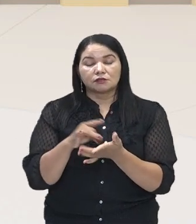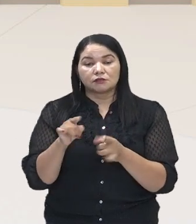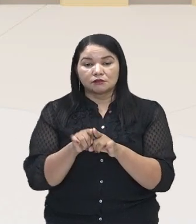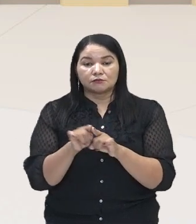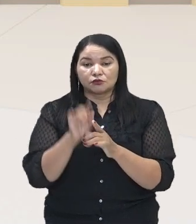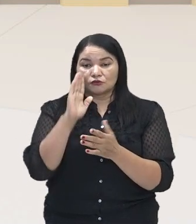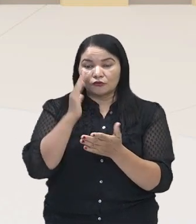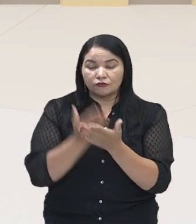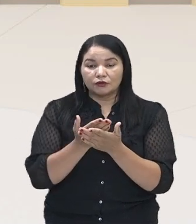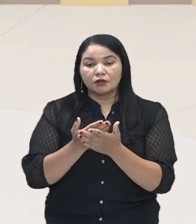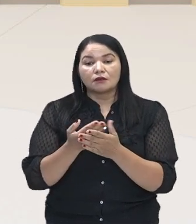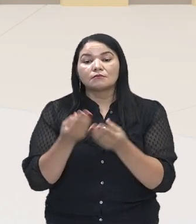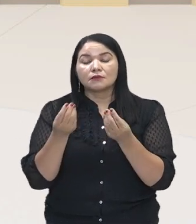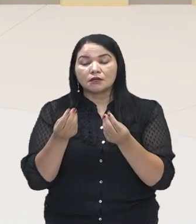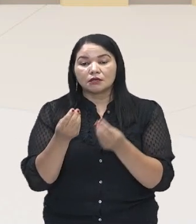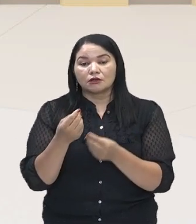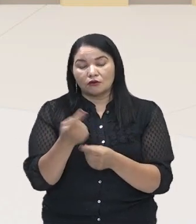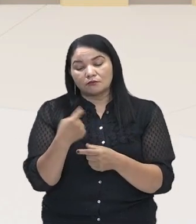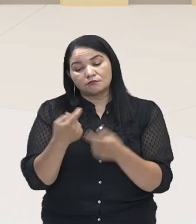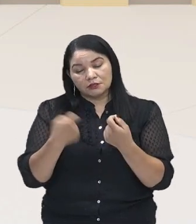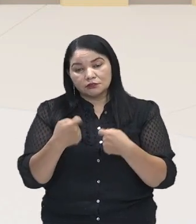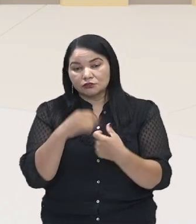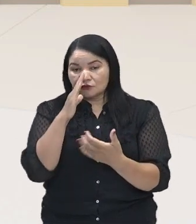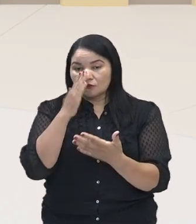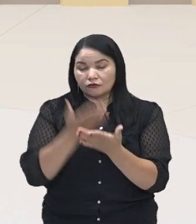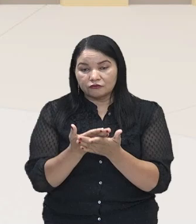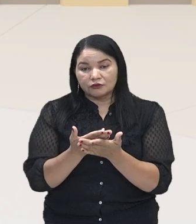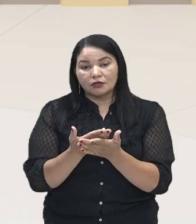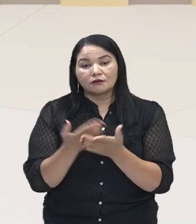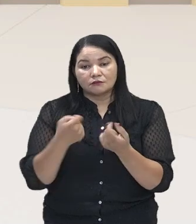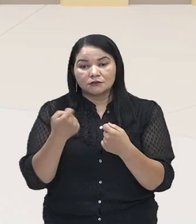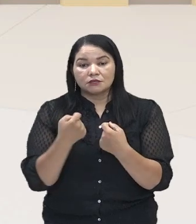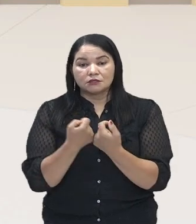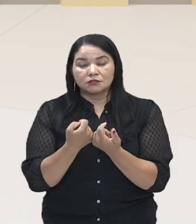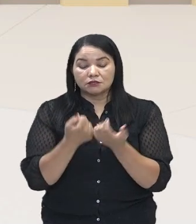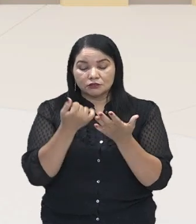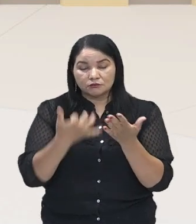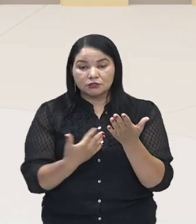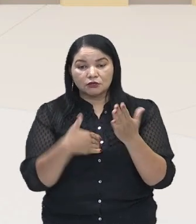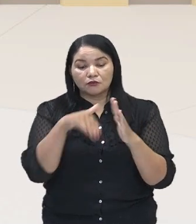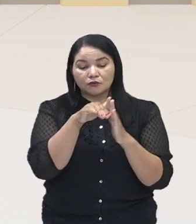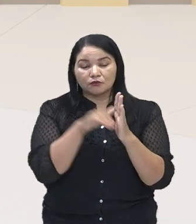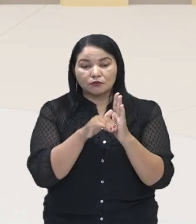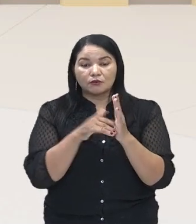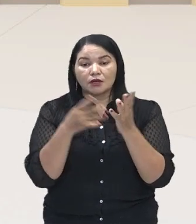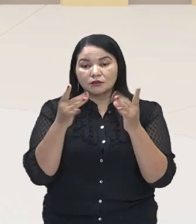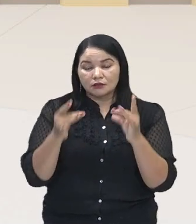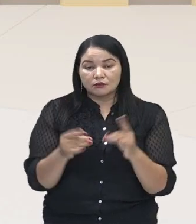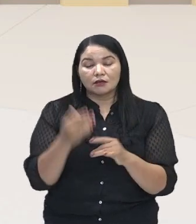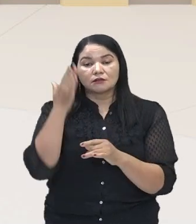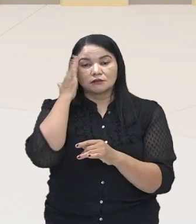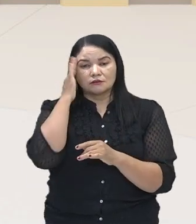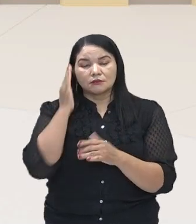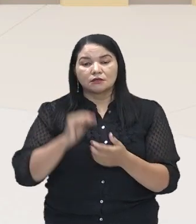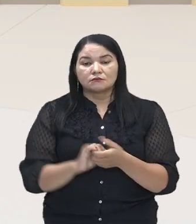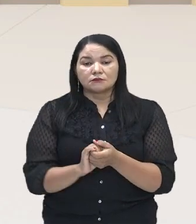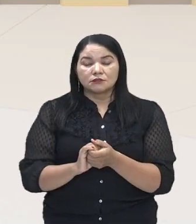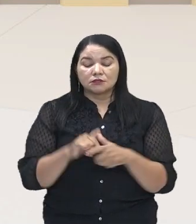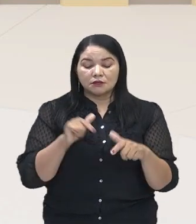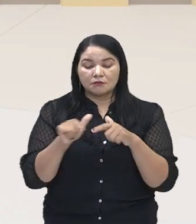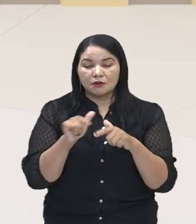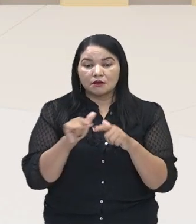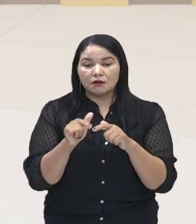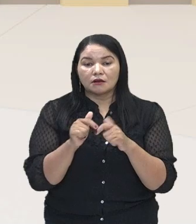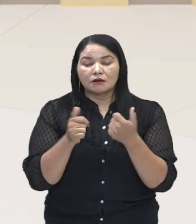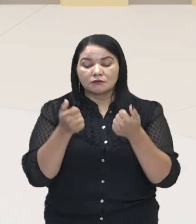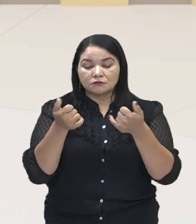gente possa ter confiança em alguém, a gente precisa de transparência. É importante saber que tipo de serviço está sendo prestado